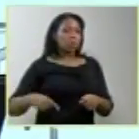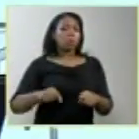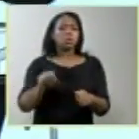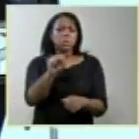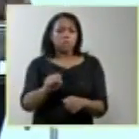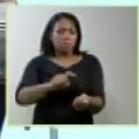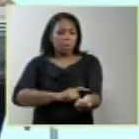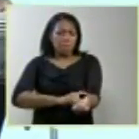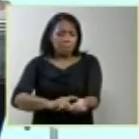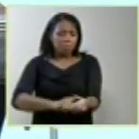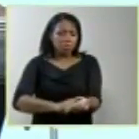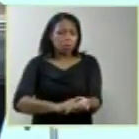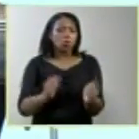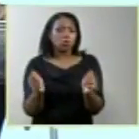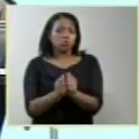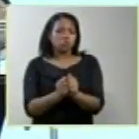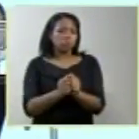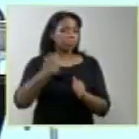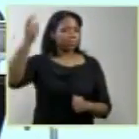o cérebro.